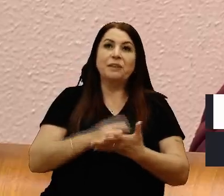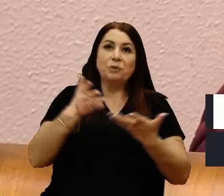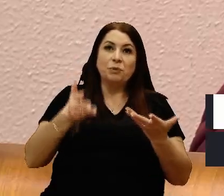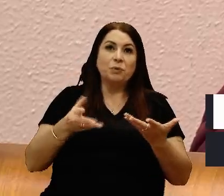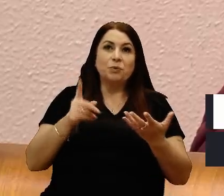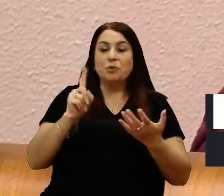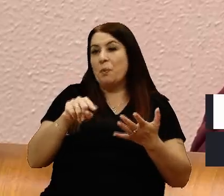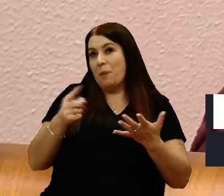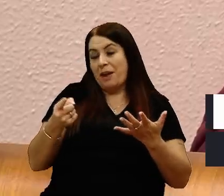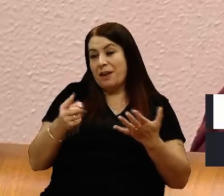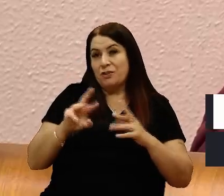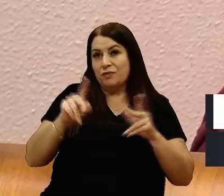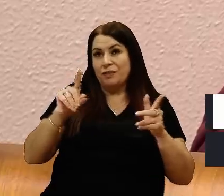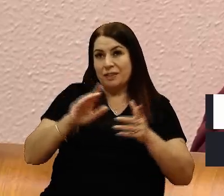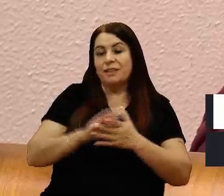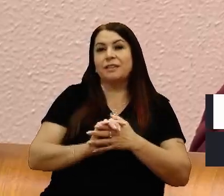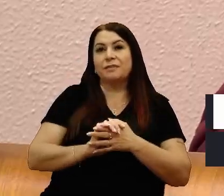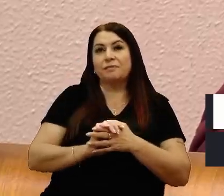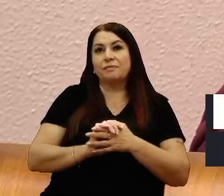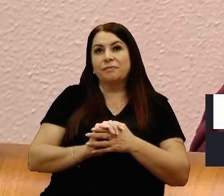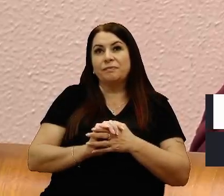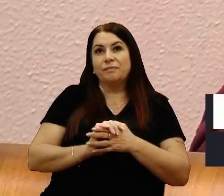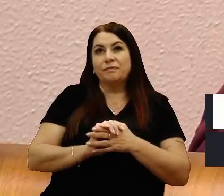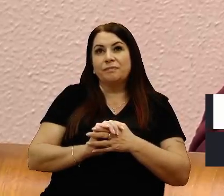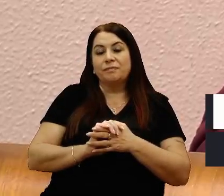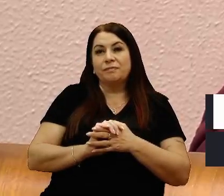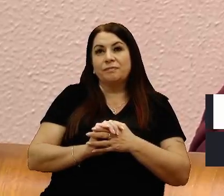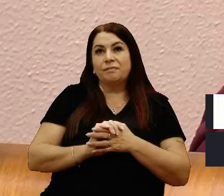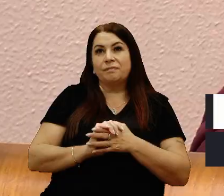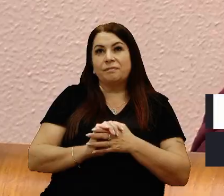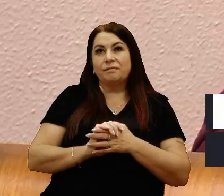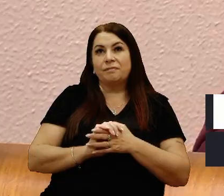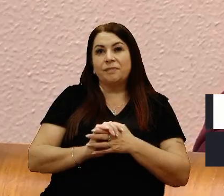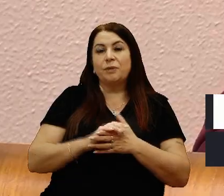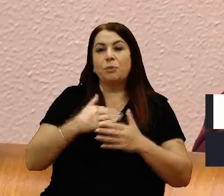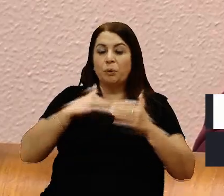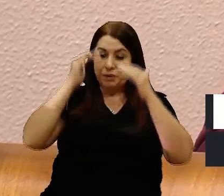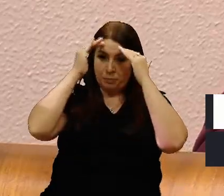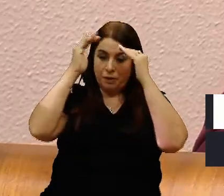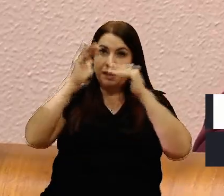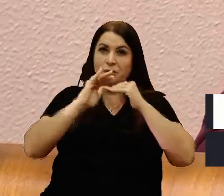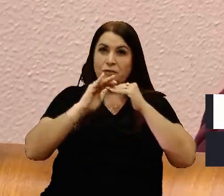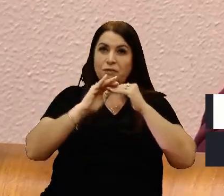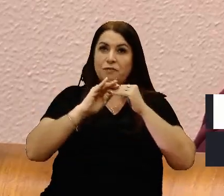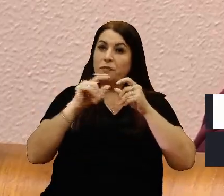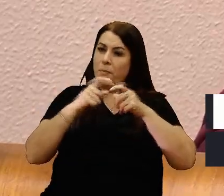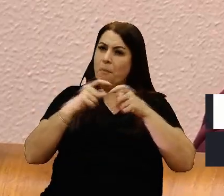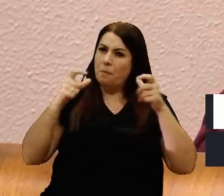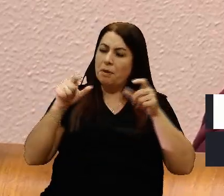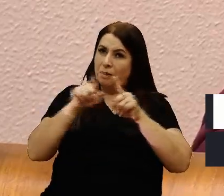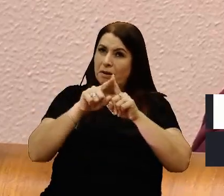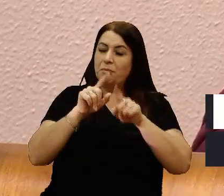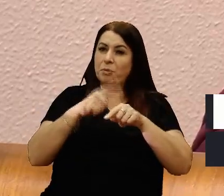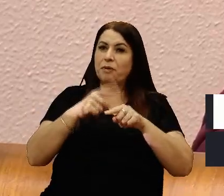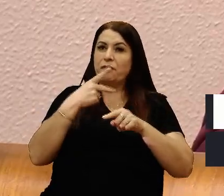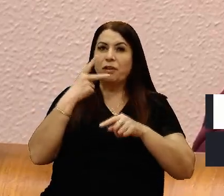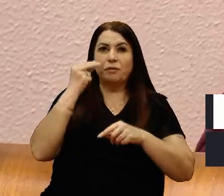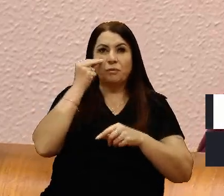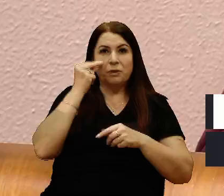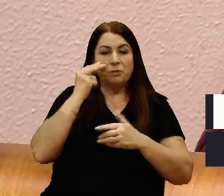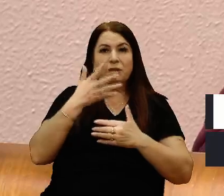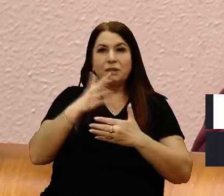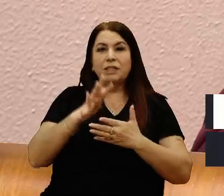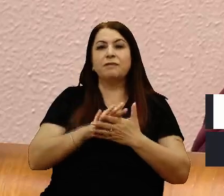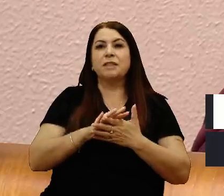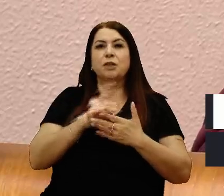não é muito diferente, mas o meu respeito pelo senhor cresceu ainda mais, porque, como disse o vereador Libardi, muitas